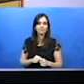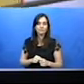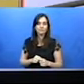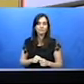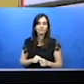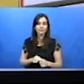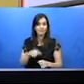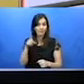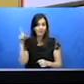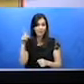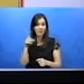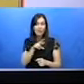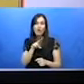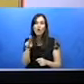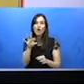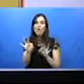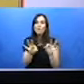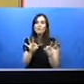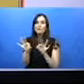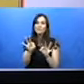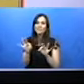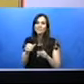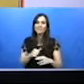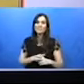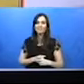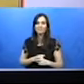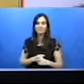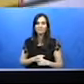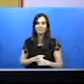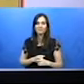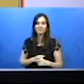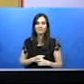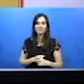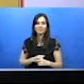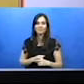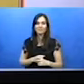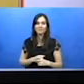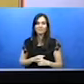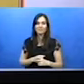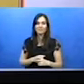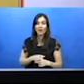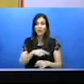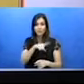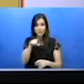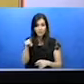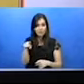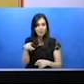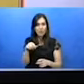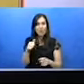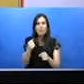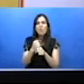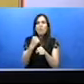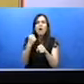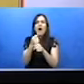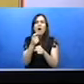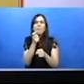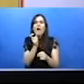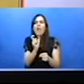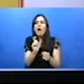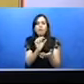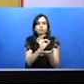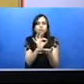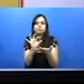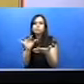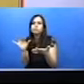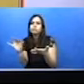tá, mar, que é o nome do nosso projeto. Aqui vocês vão construir essa palavrinha. Já